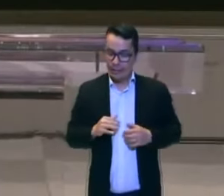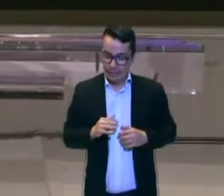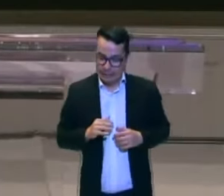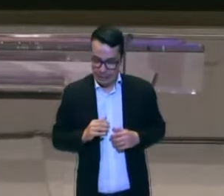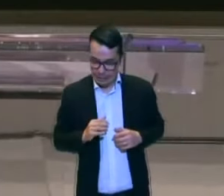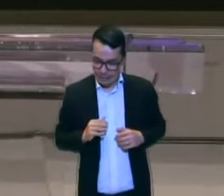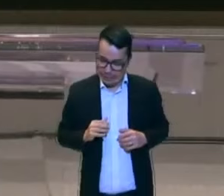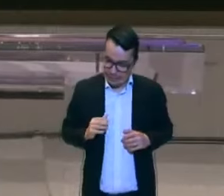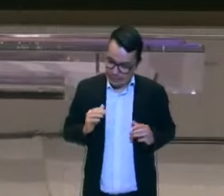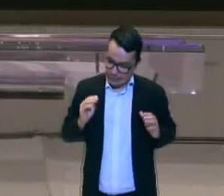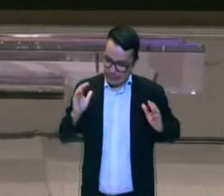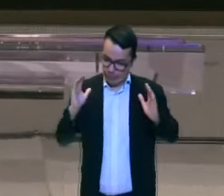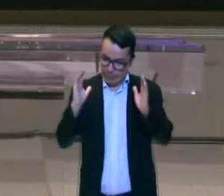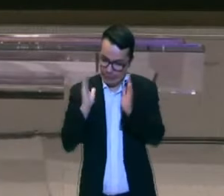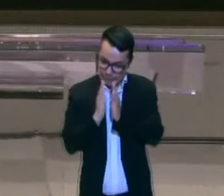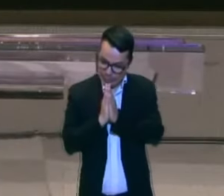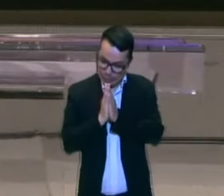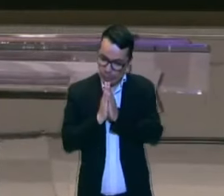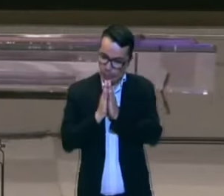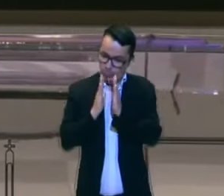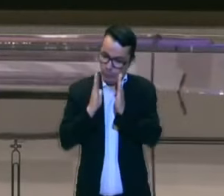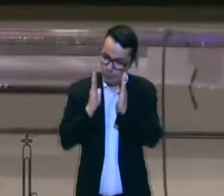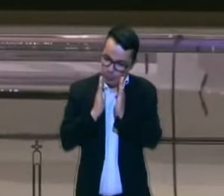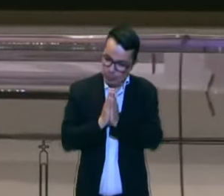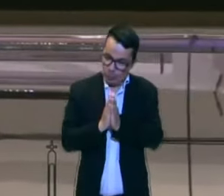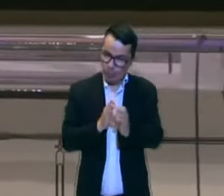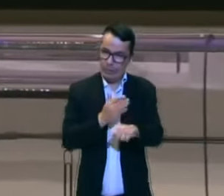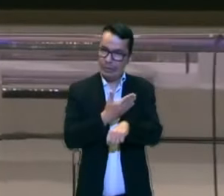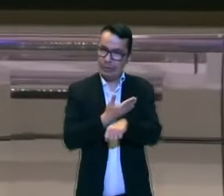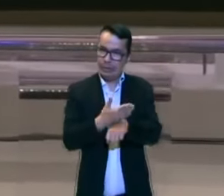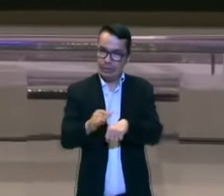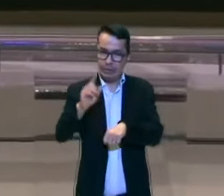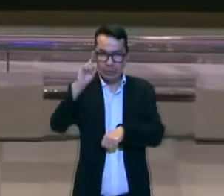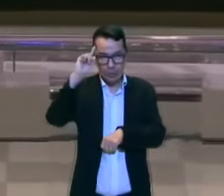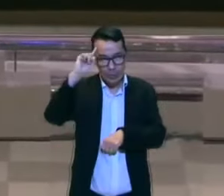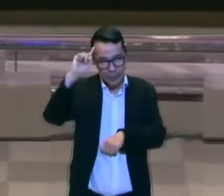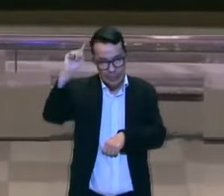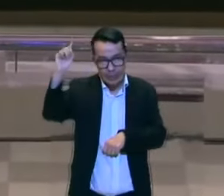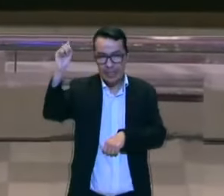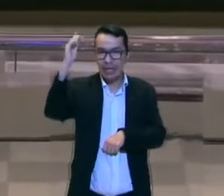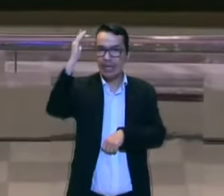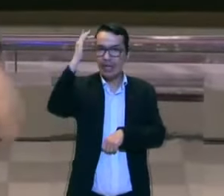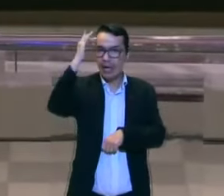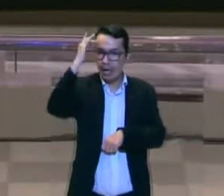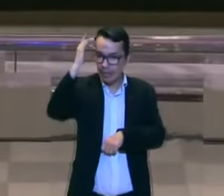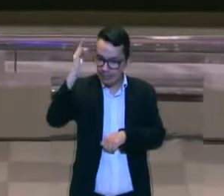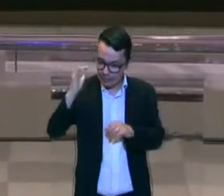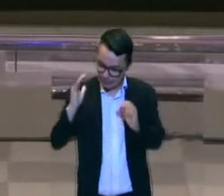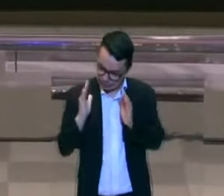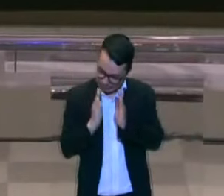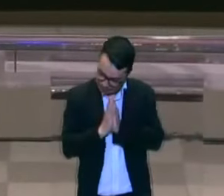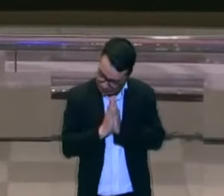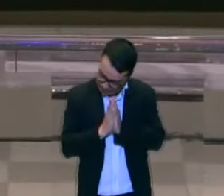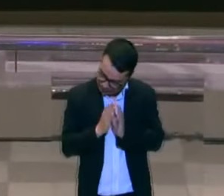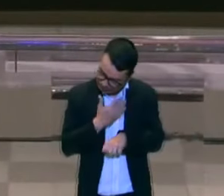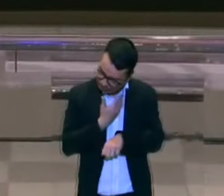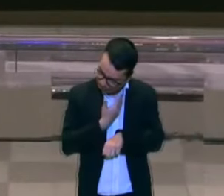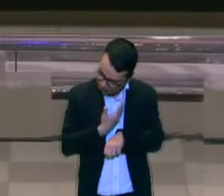Senhor, abençoa aquele que me fez mal. Primeiro dia. Senhor, abençoa aquele que me fez mal. Segundo